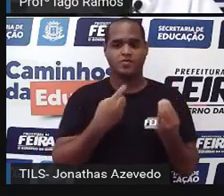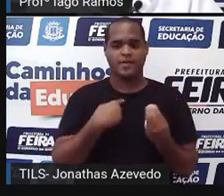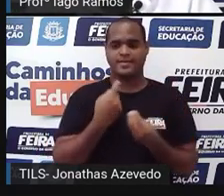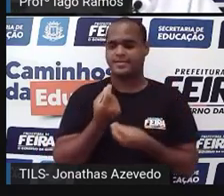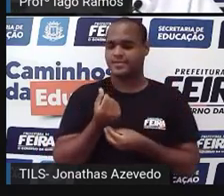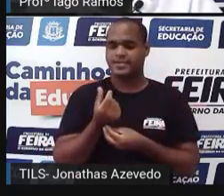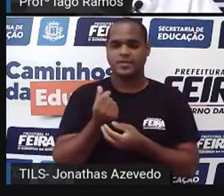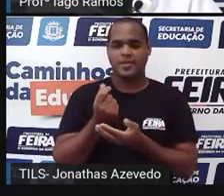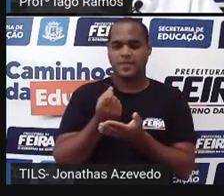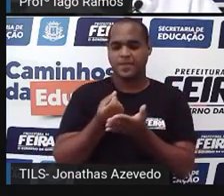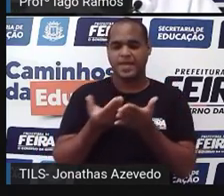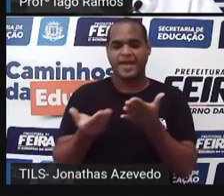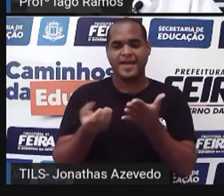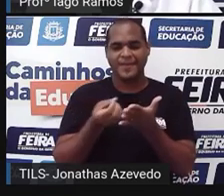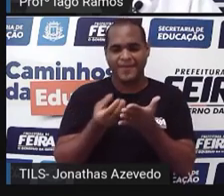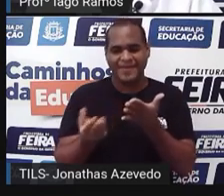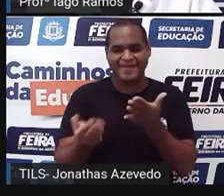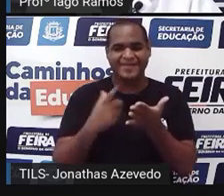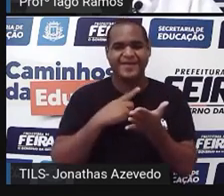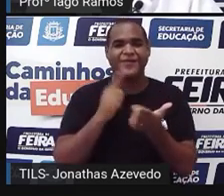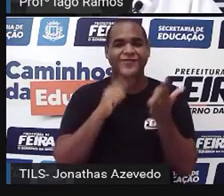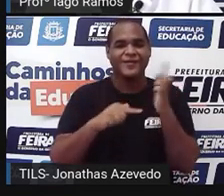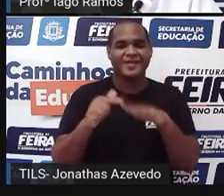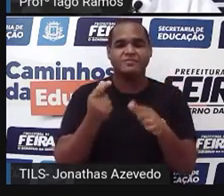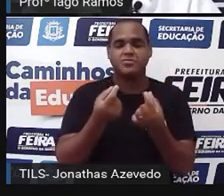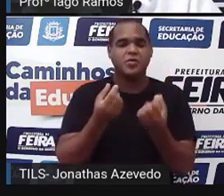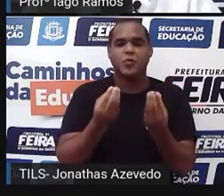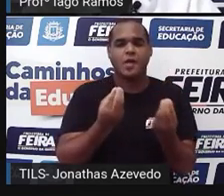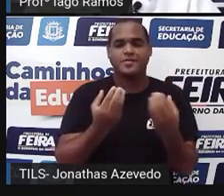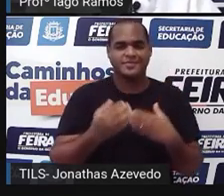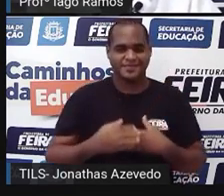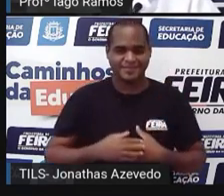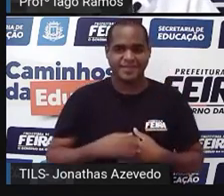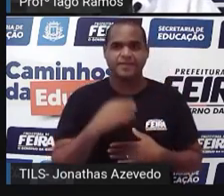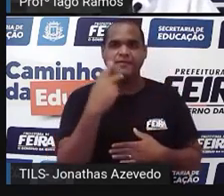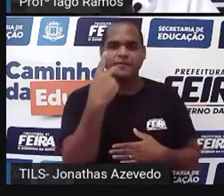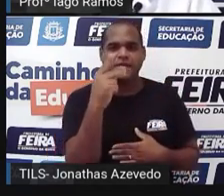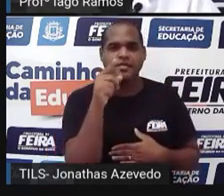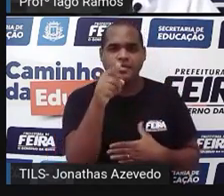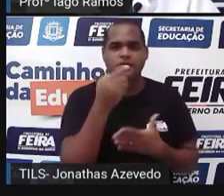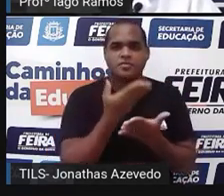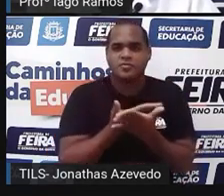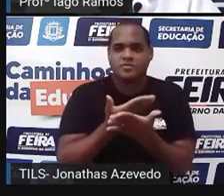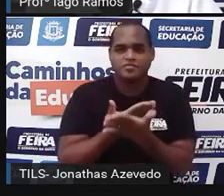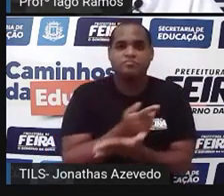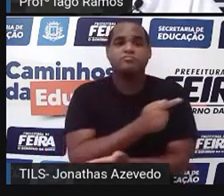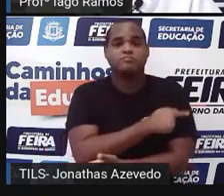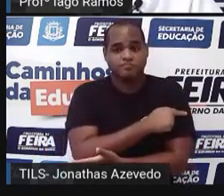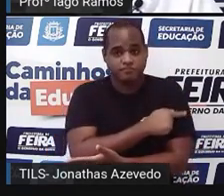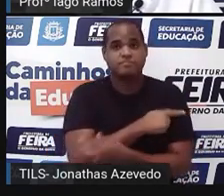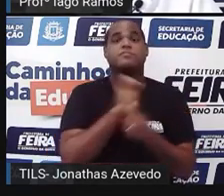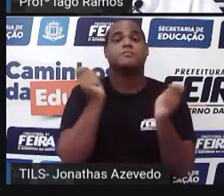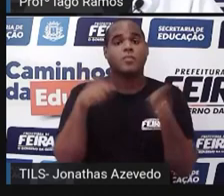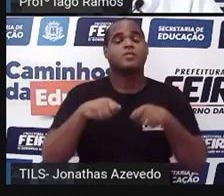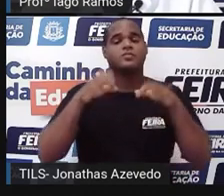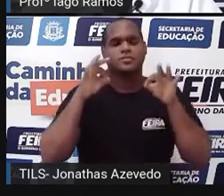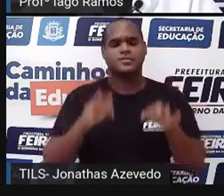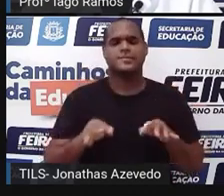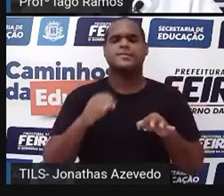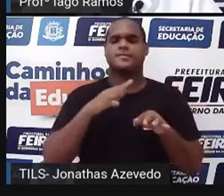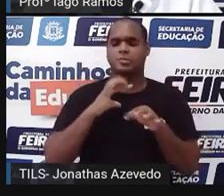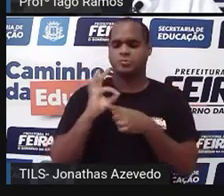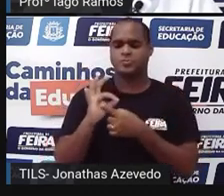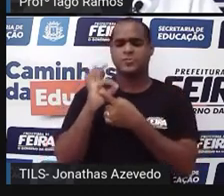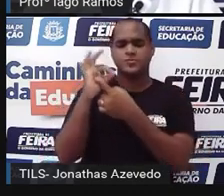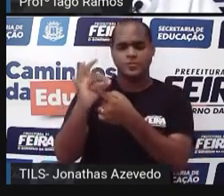gasta o nosso dinheiro e você eu estudante do 7º ano com certeza